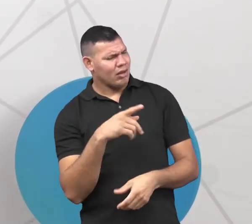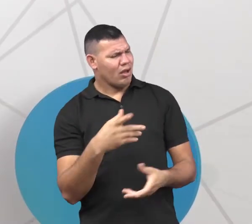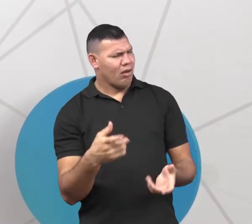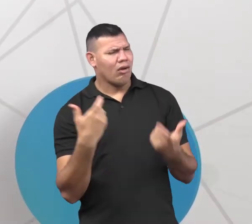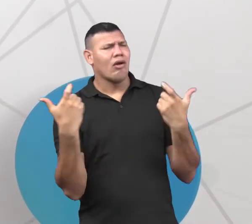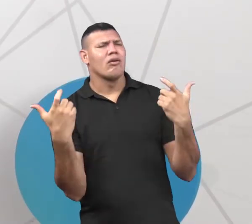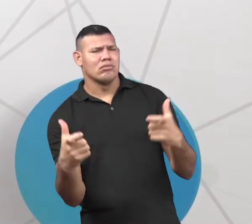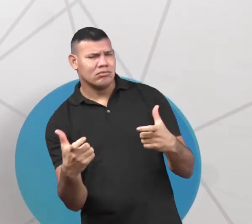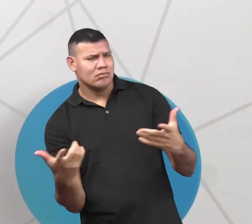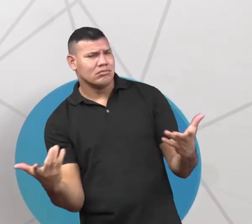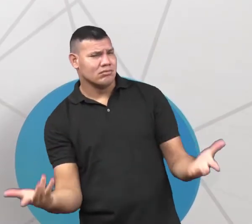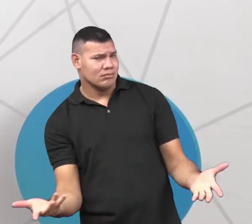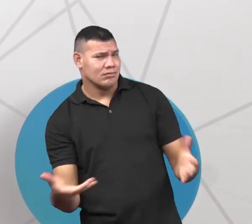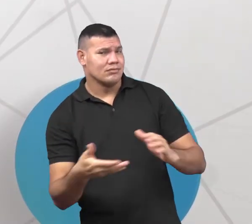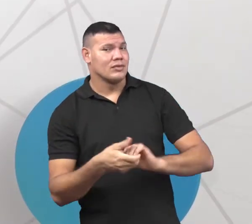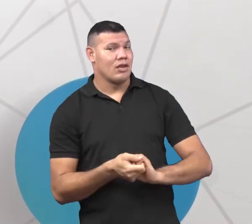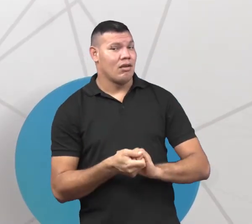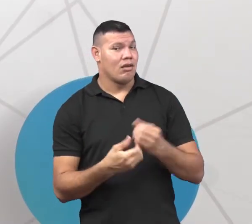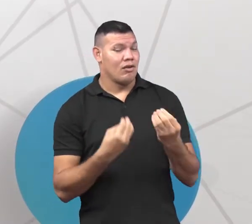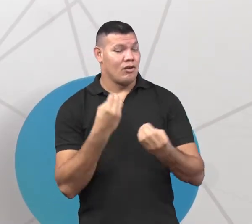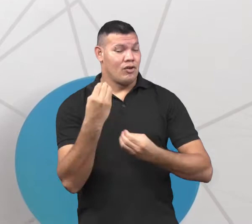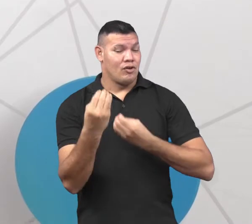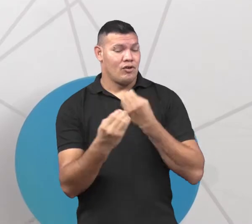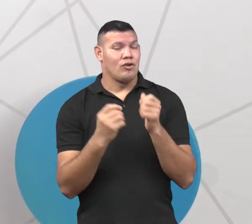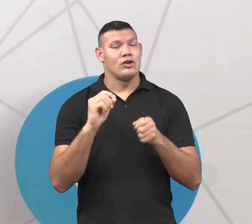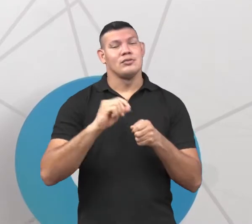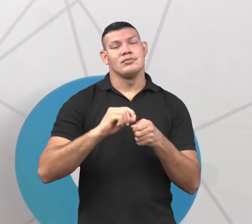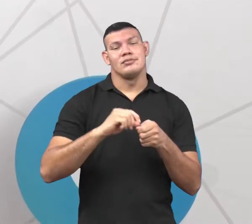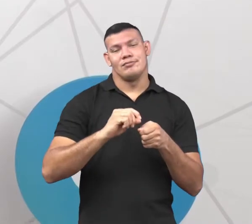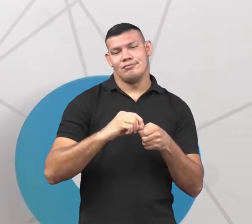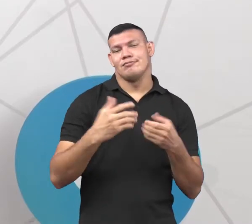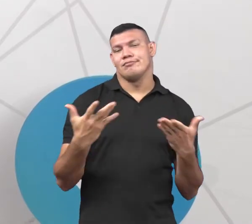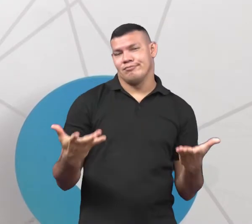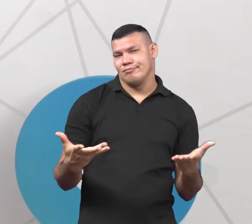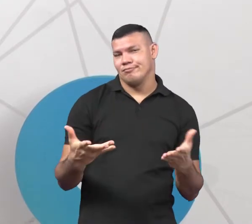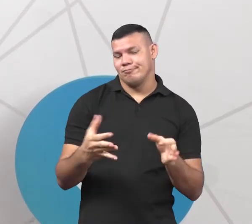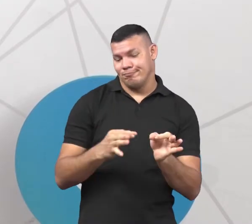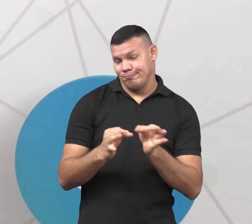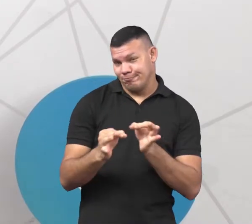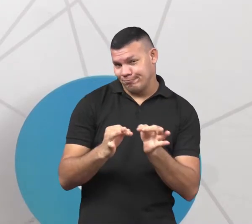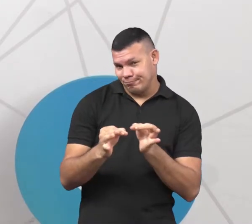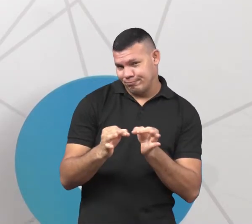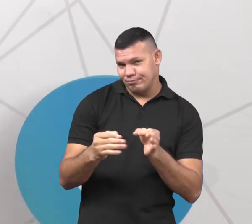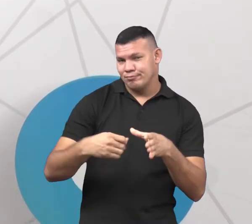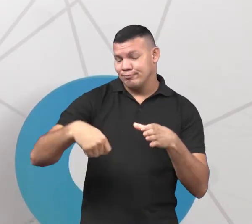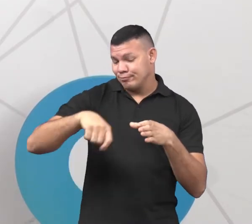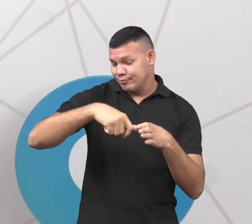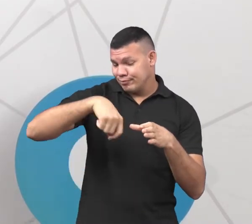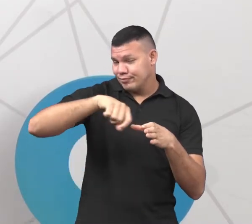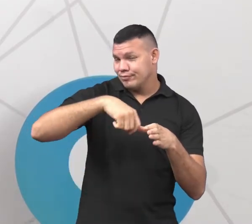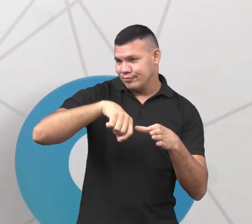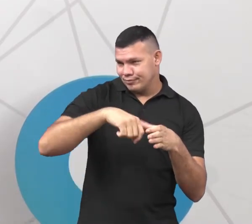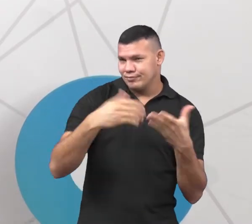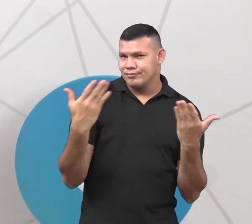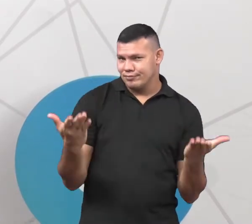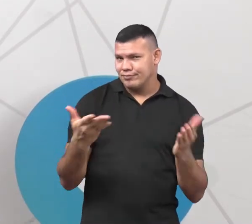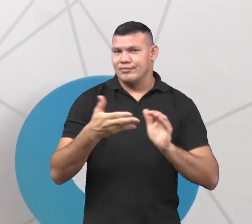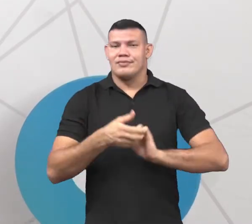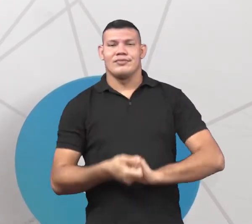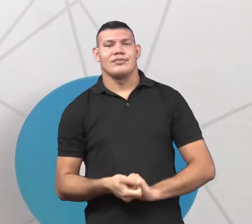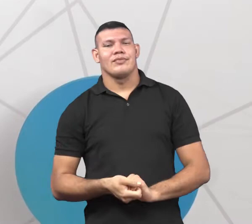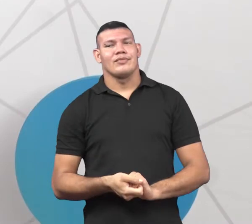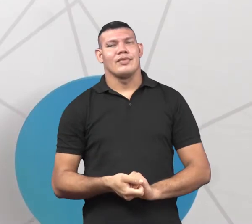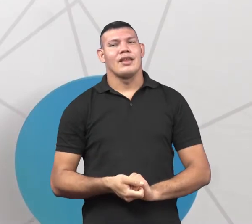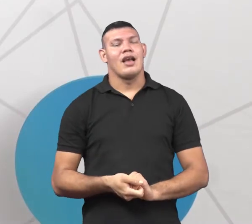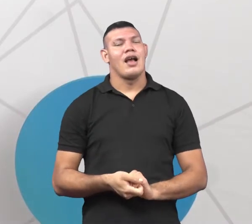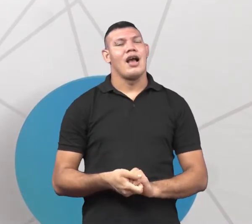receita? No modo de preparação, ou no nosso modo de preparo. Lembra? Já estão lembrando aí como é que é lá no modo de preparo?